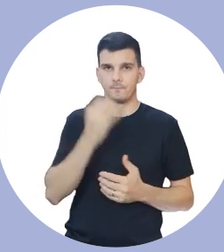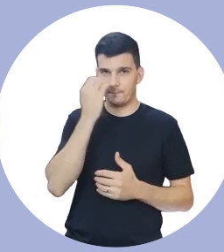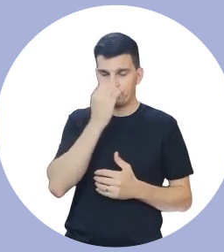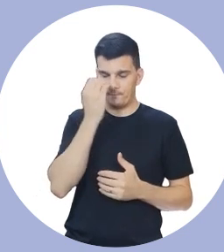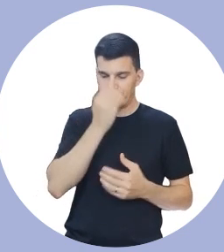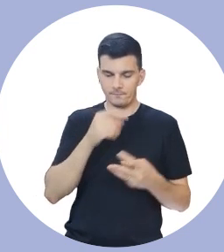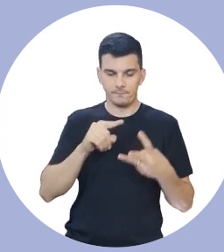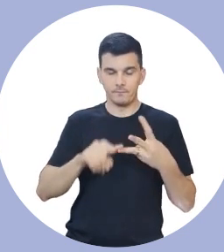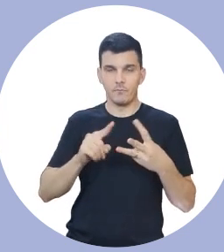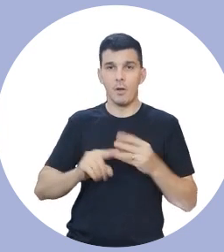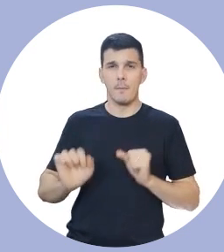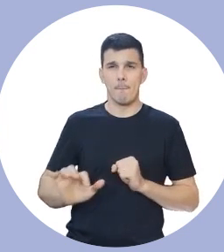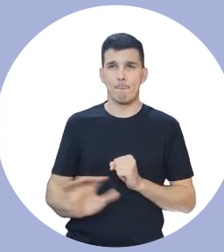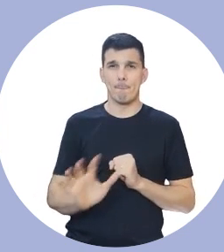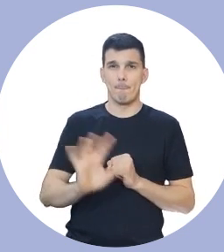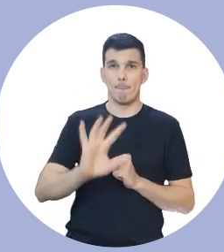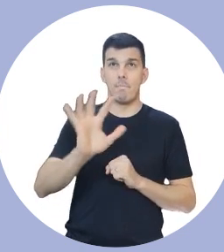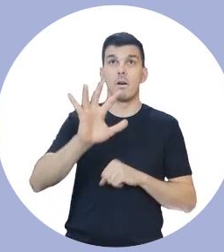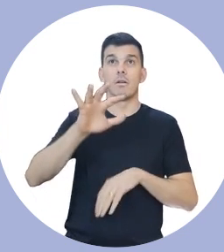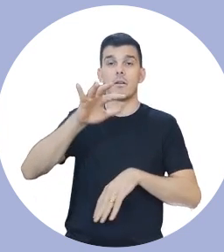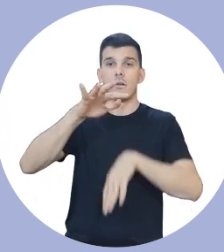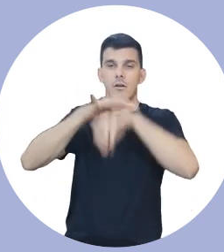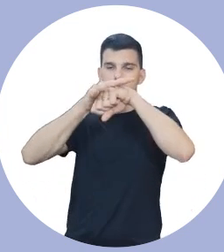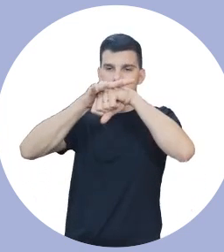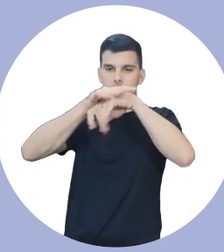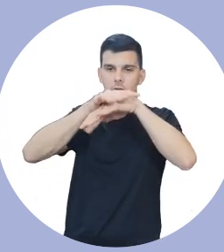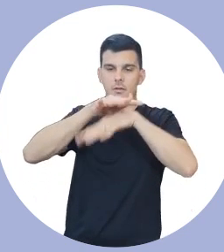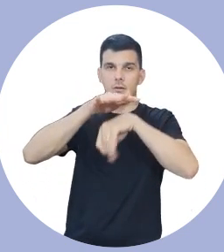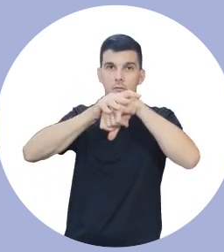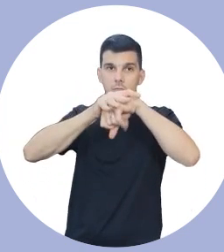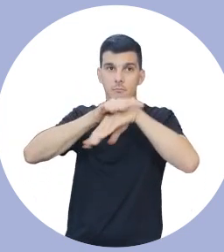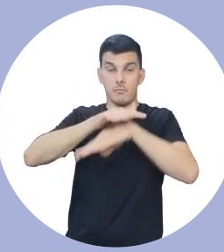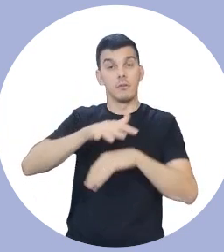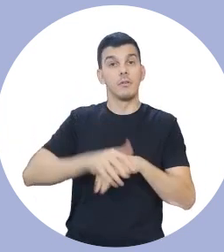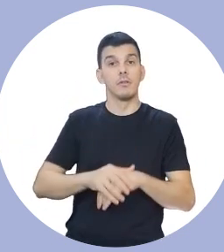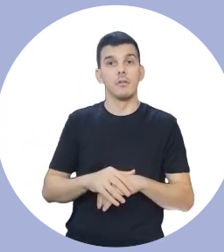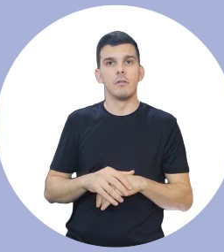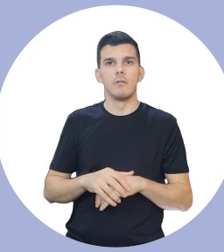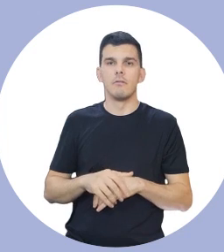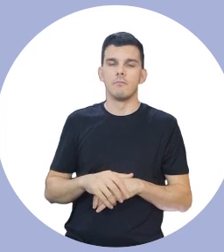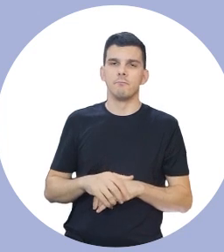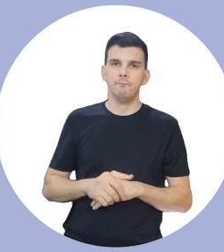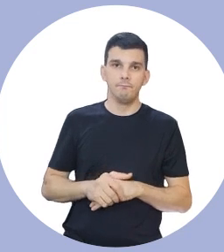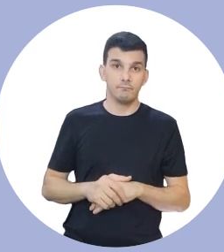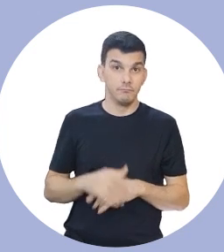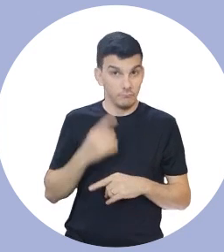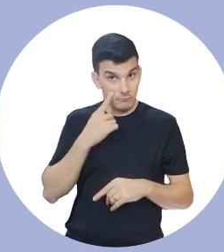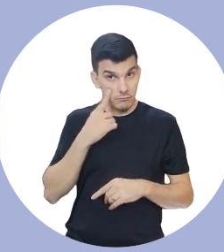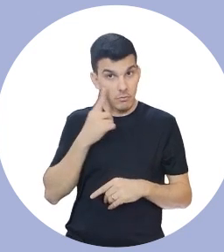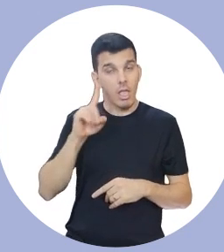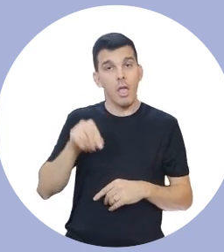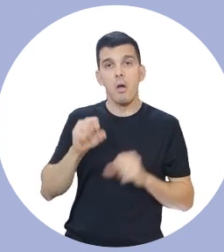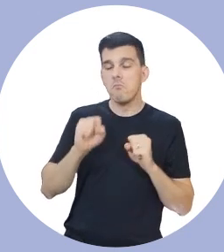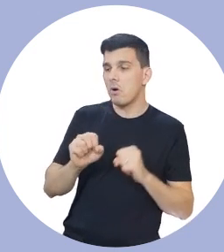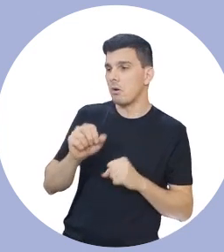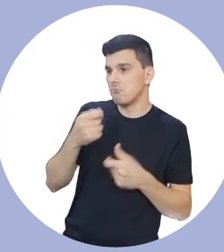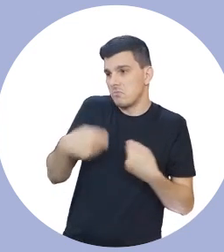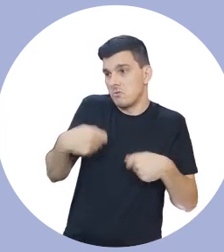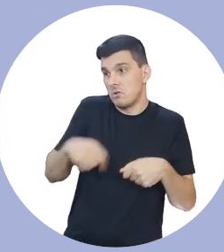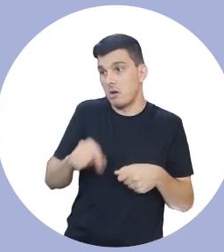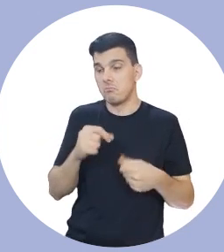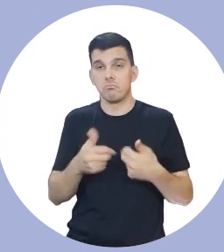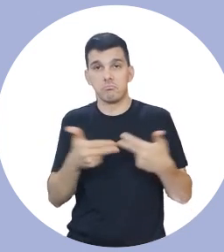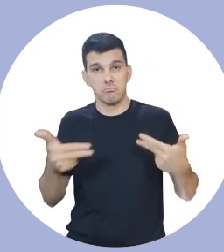separação. 3. Evaporação e condensação da água para diminuir a concentração de sais no sistema. Nesse caso, pode